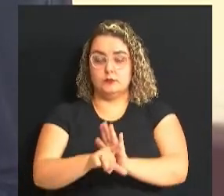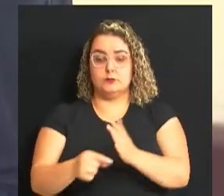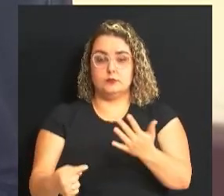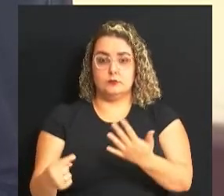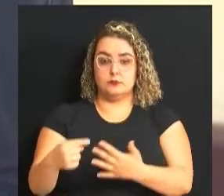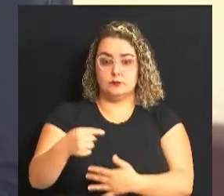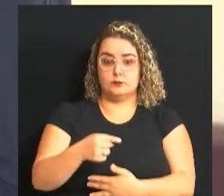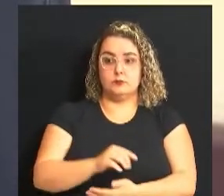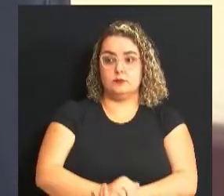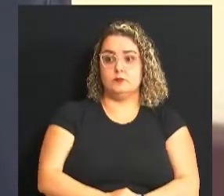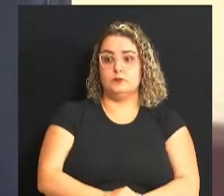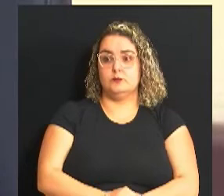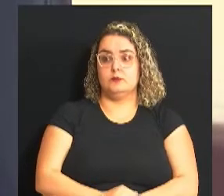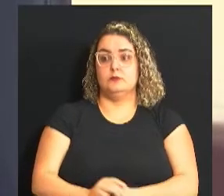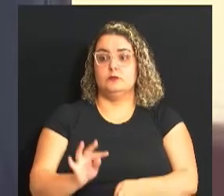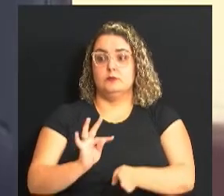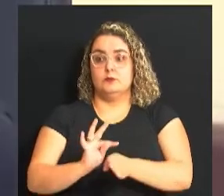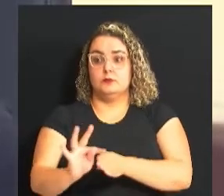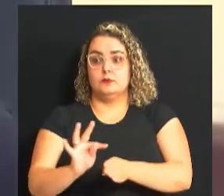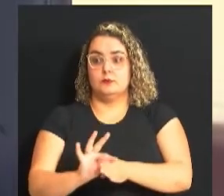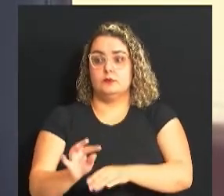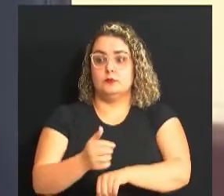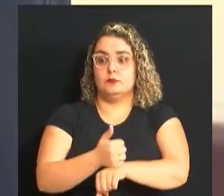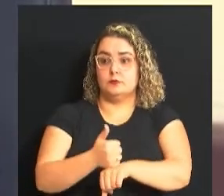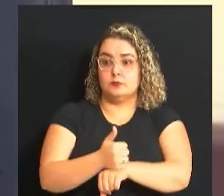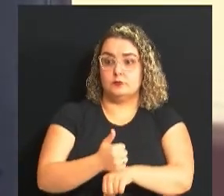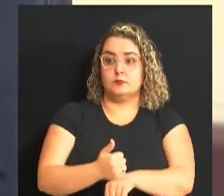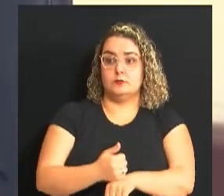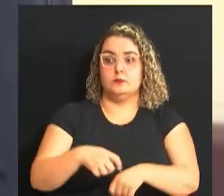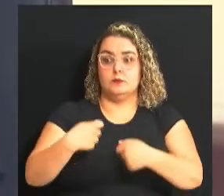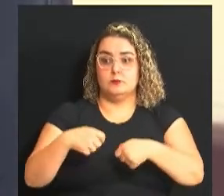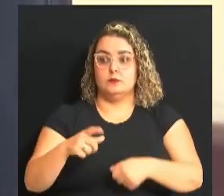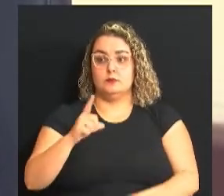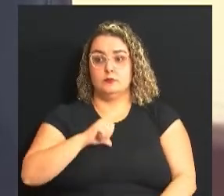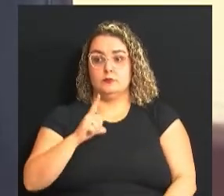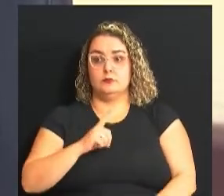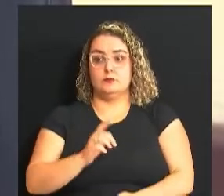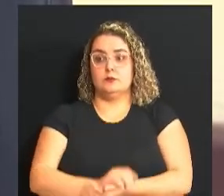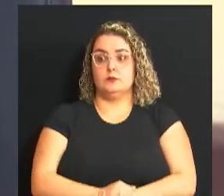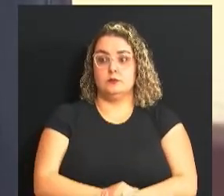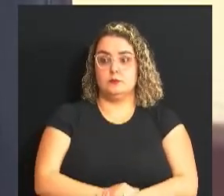o conselheiro tutelar ele tem que ter